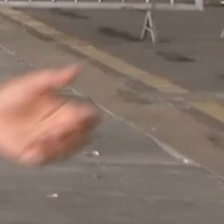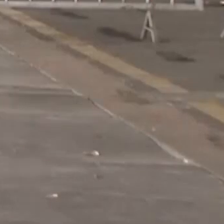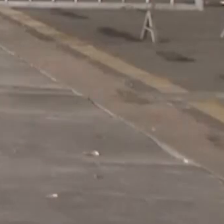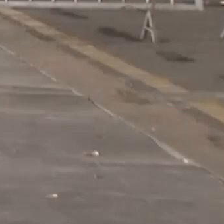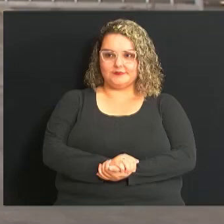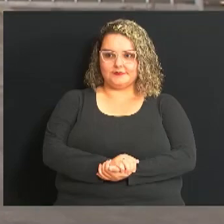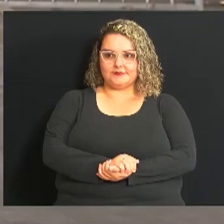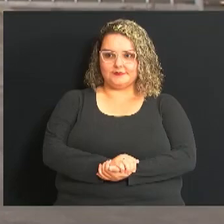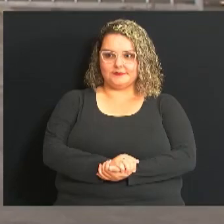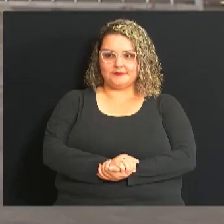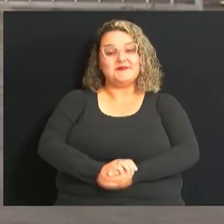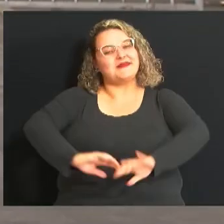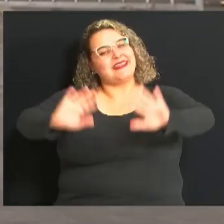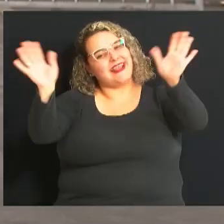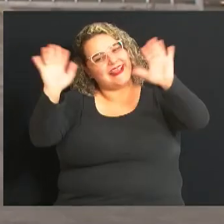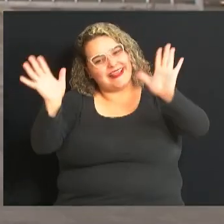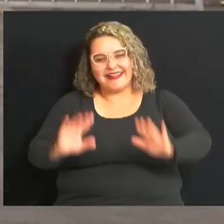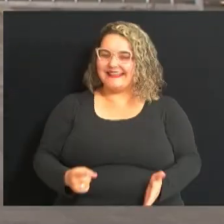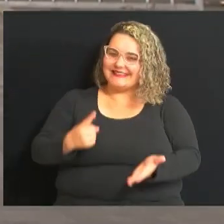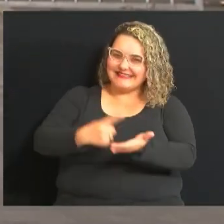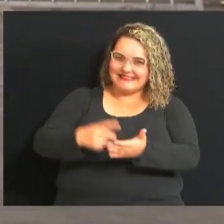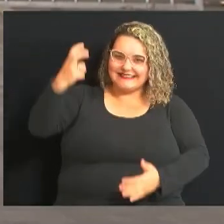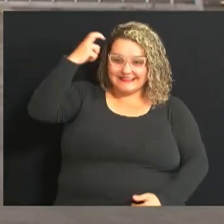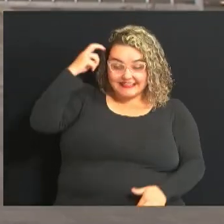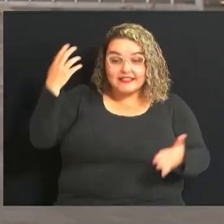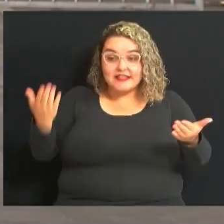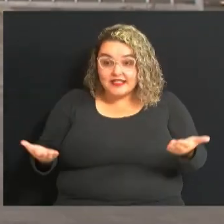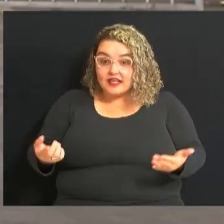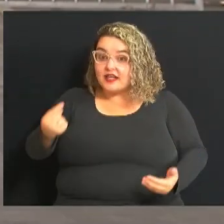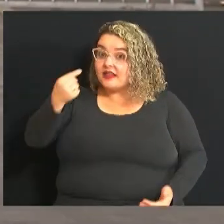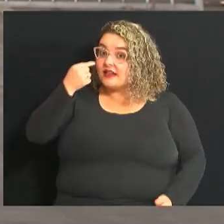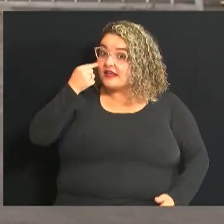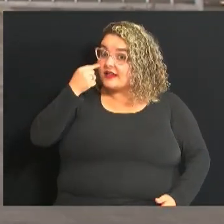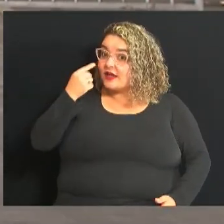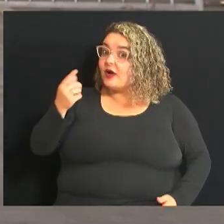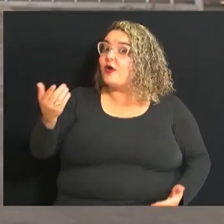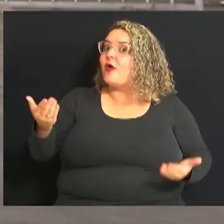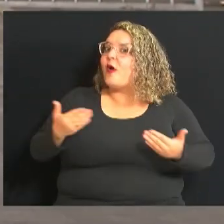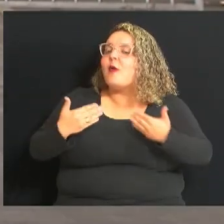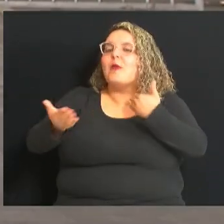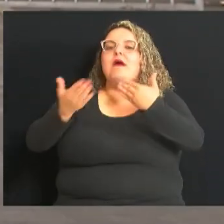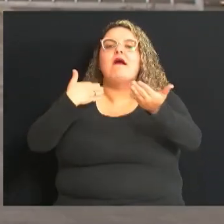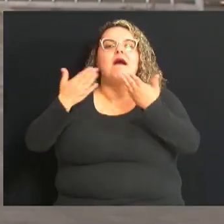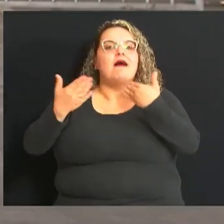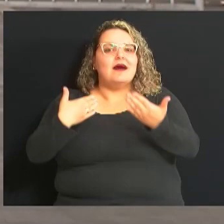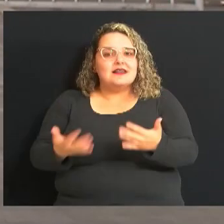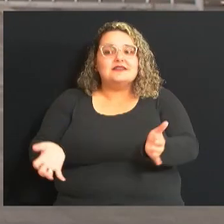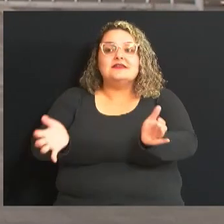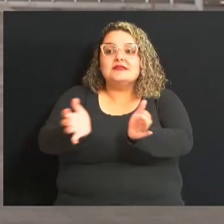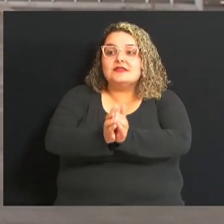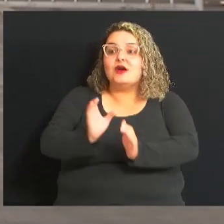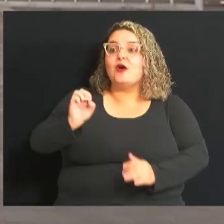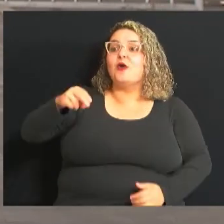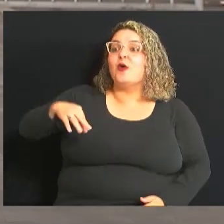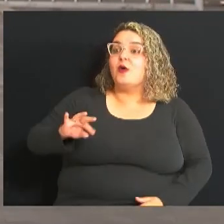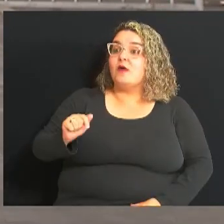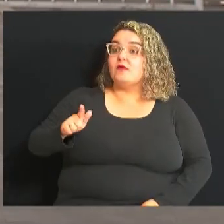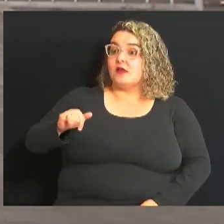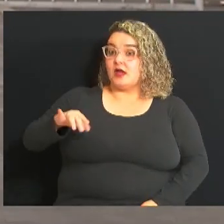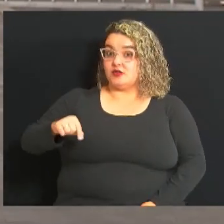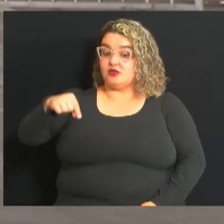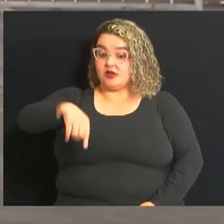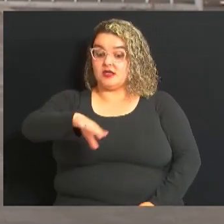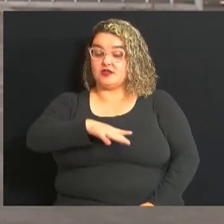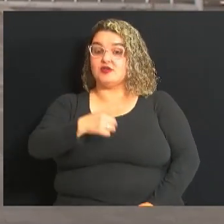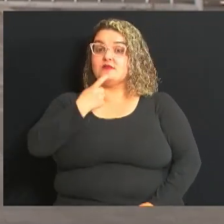Olá, Agenda Cultural no ar. E olha, hoje nós teremos um bate-papo com o Grupo Contágio de Campinas. E